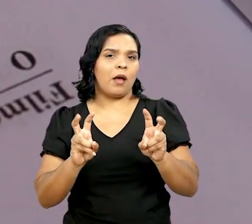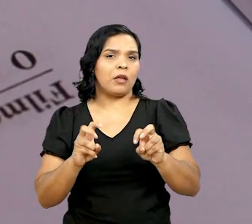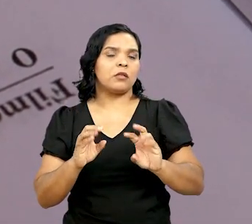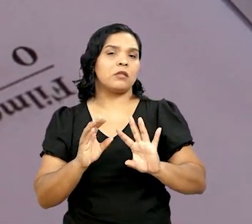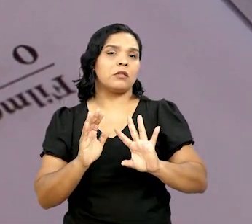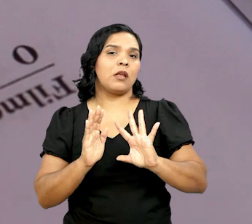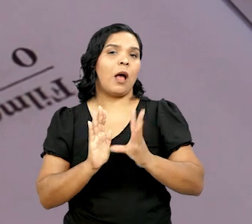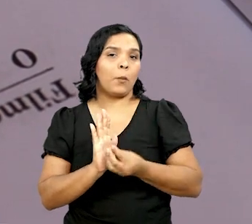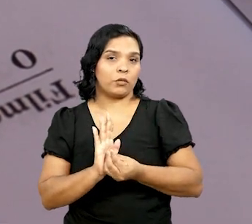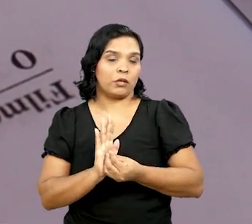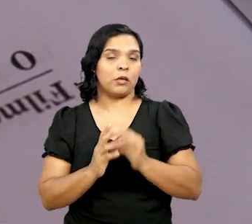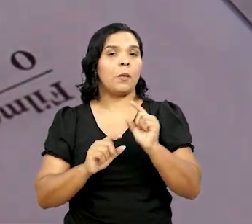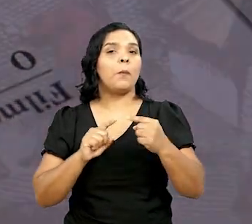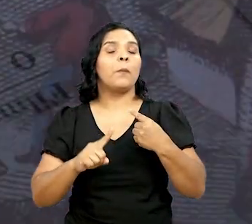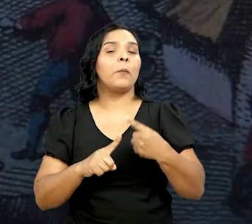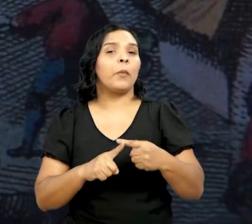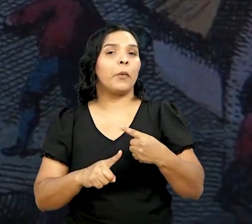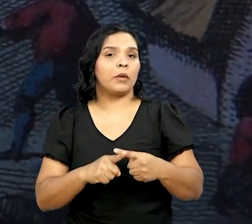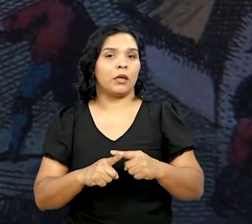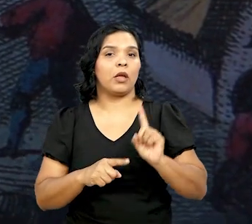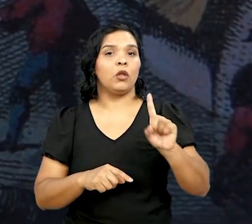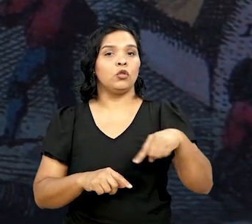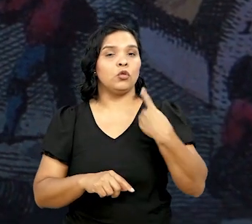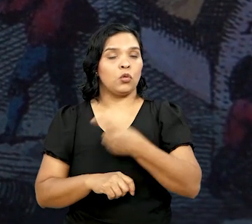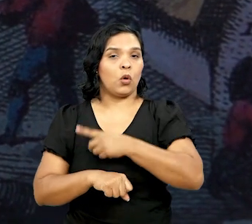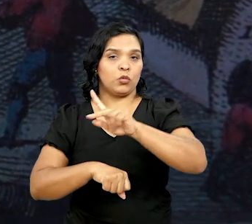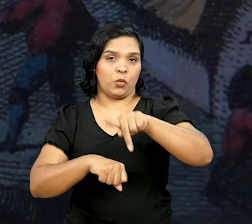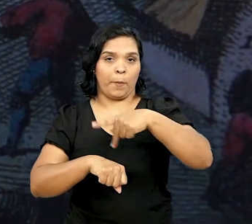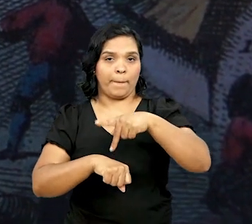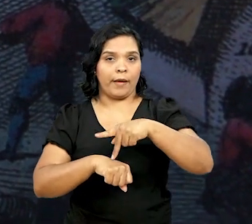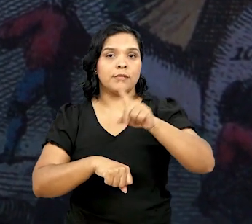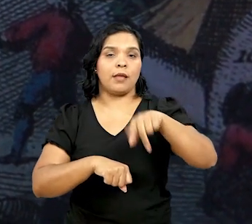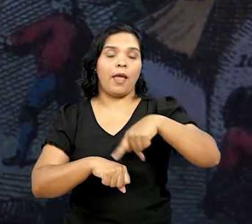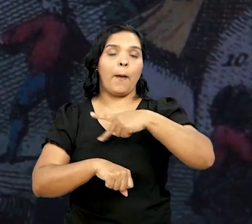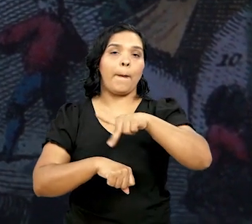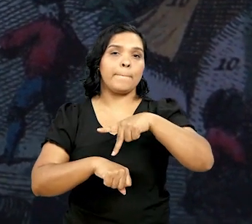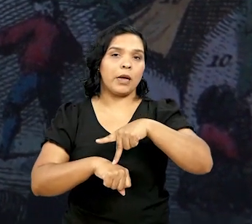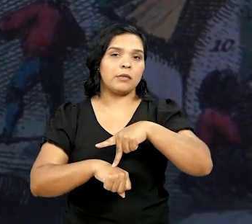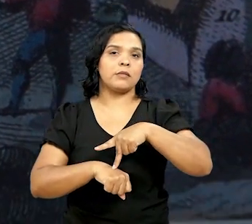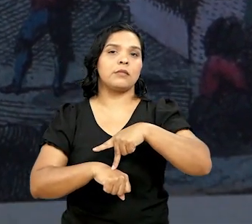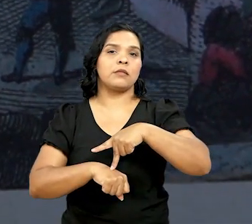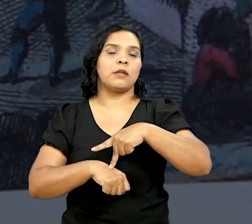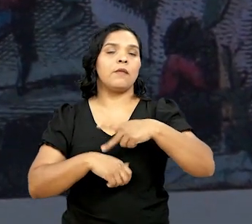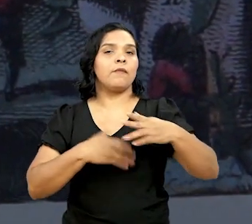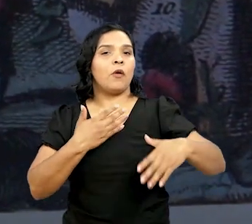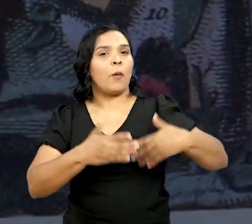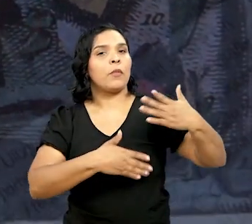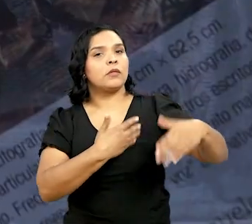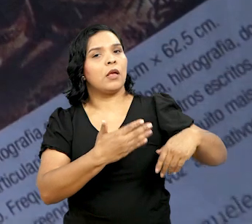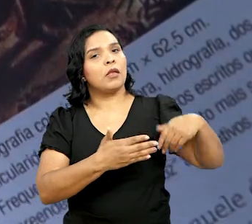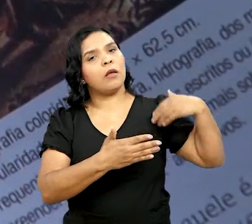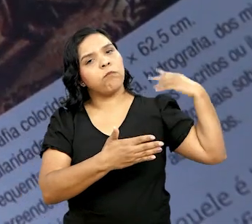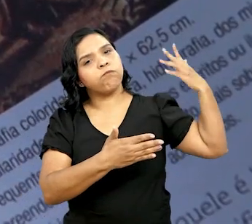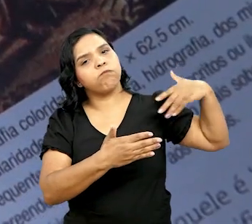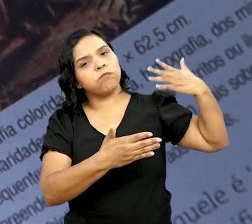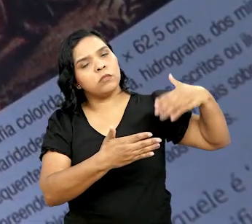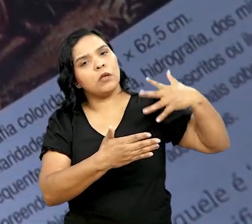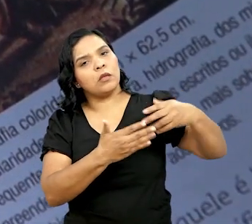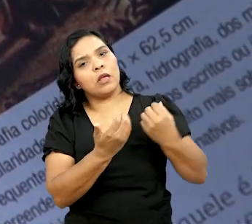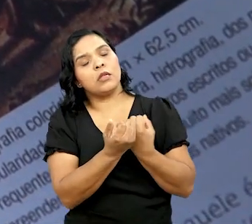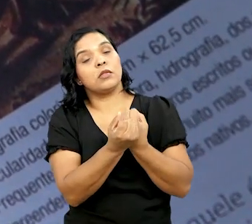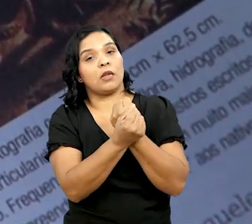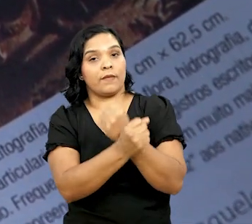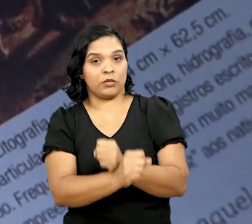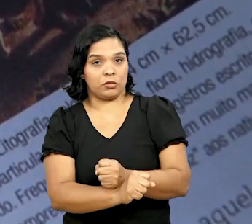às temáticas que vão estar sendo abordadas. Isso porque, né, o nosso país, né, é um país que vem de um processo, de um